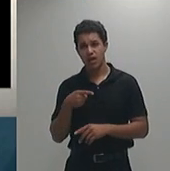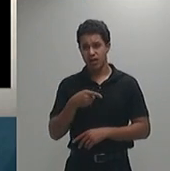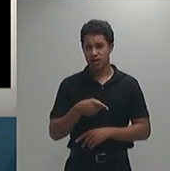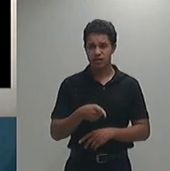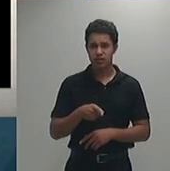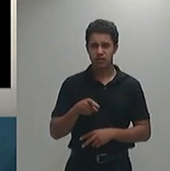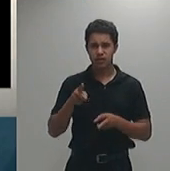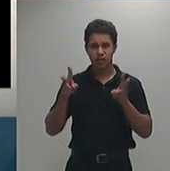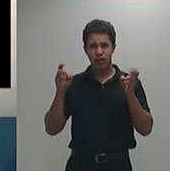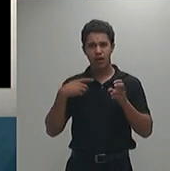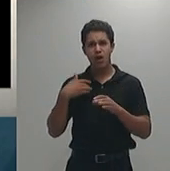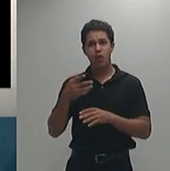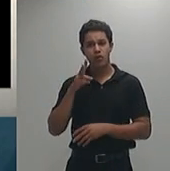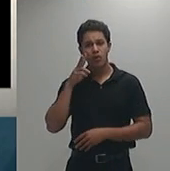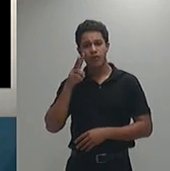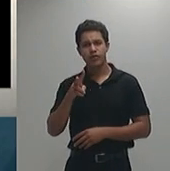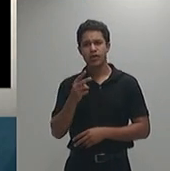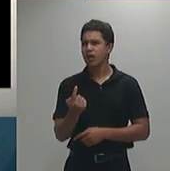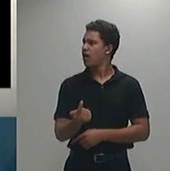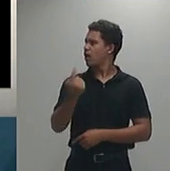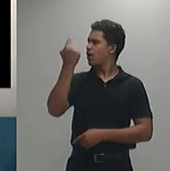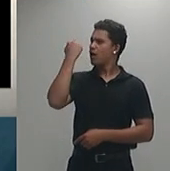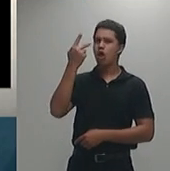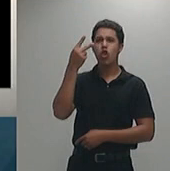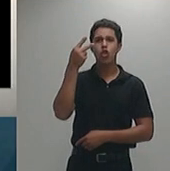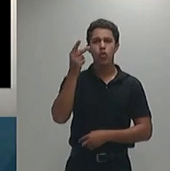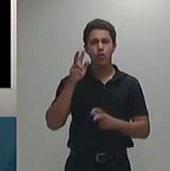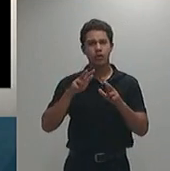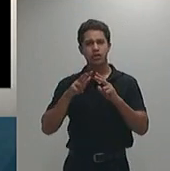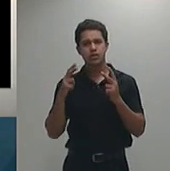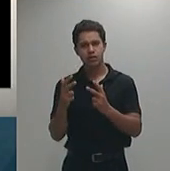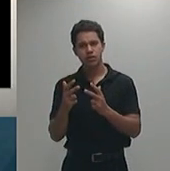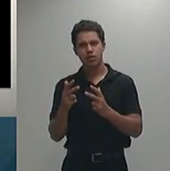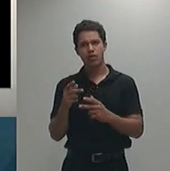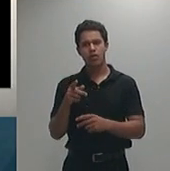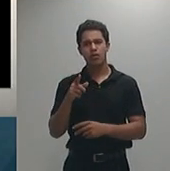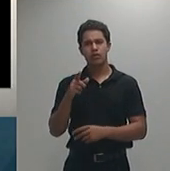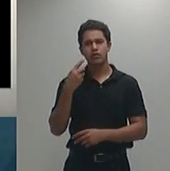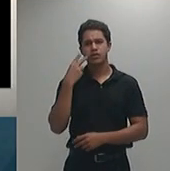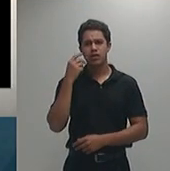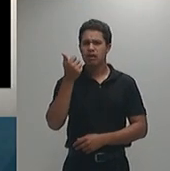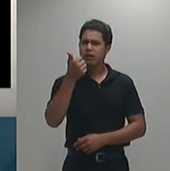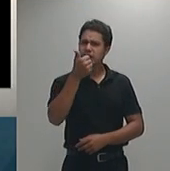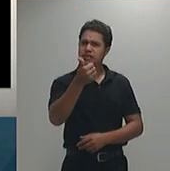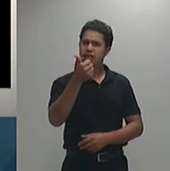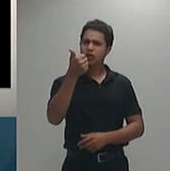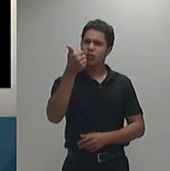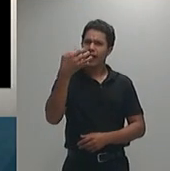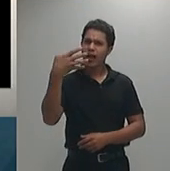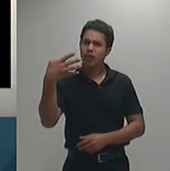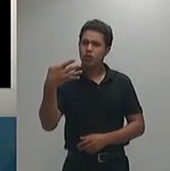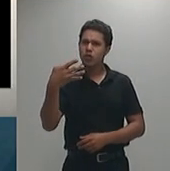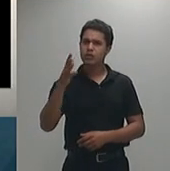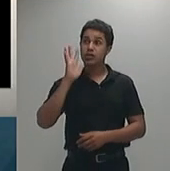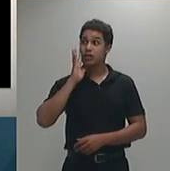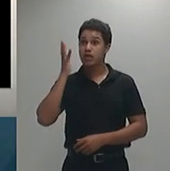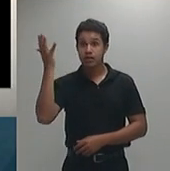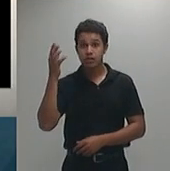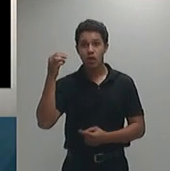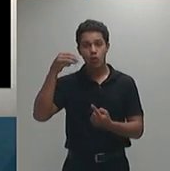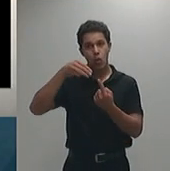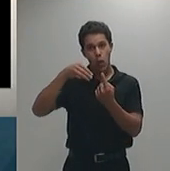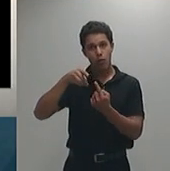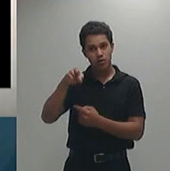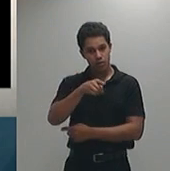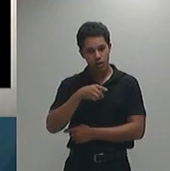sessões a fixação de um caso em que tinha 114 decisões de um dos ministros desse colegiado e simplesmente de